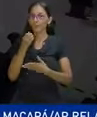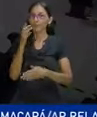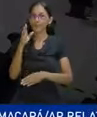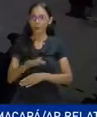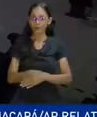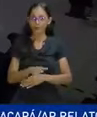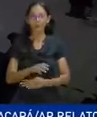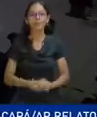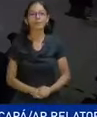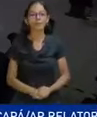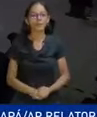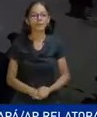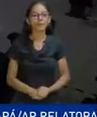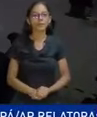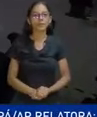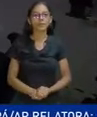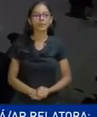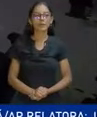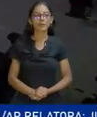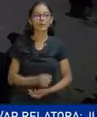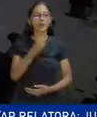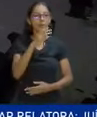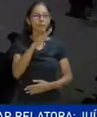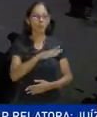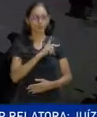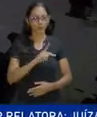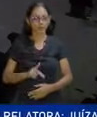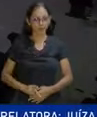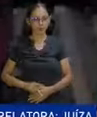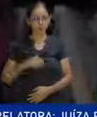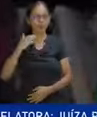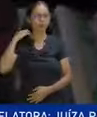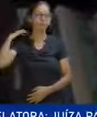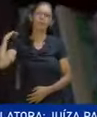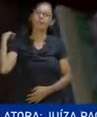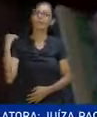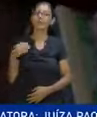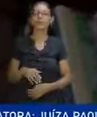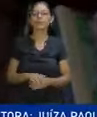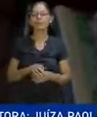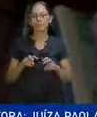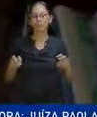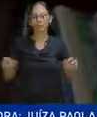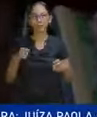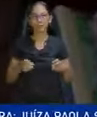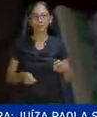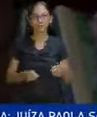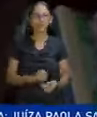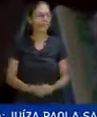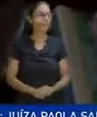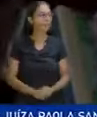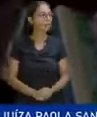Excelência, está com a palavra. Boa tarde, senhor presidente, senhores jogadores.